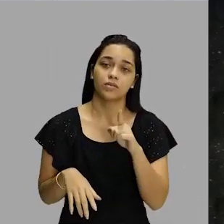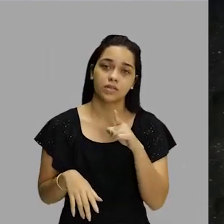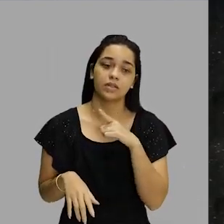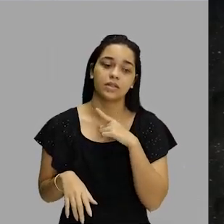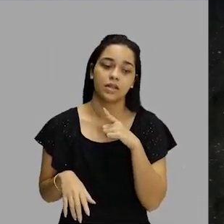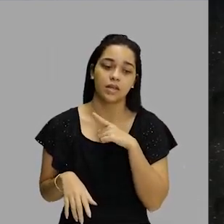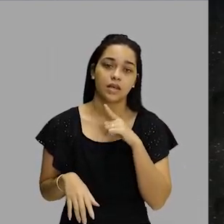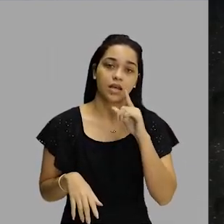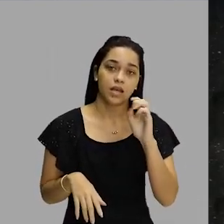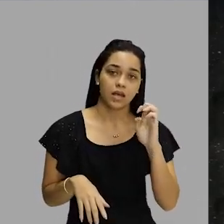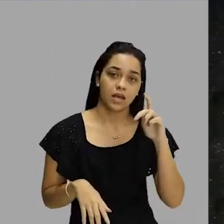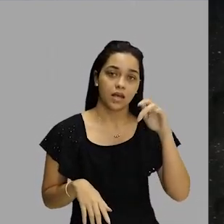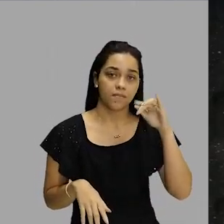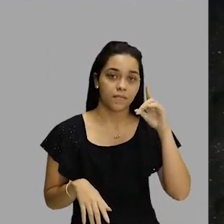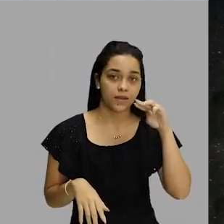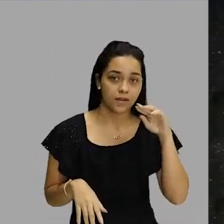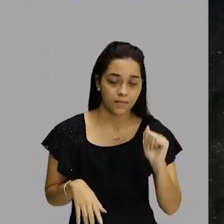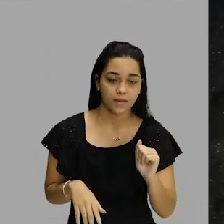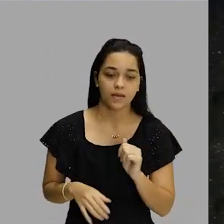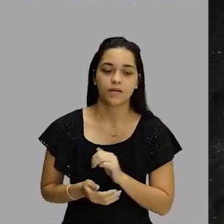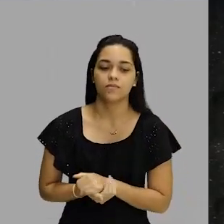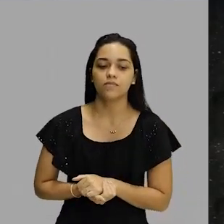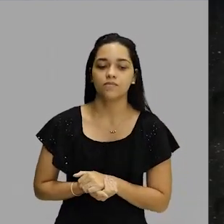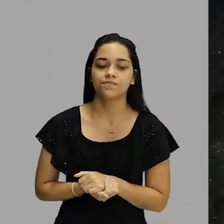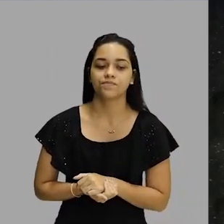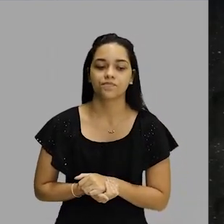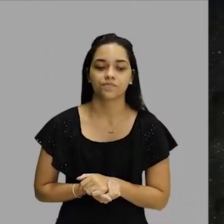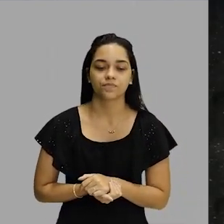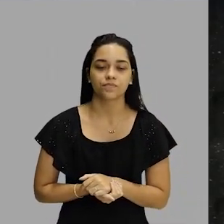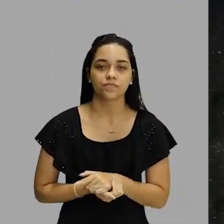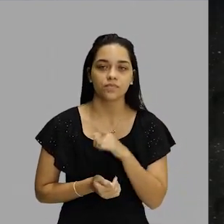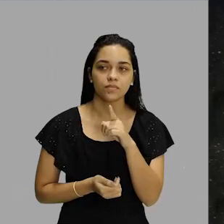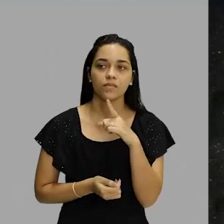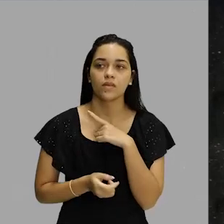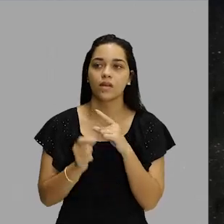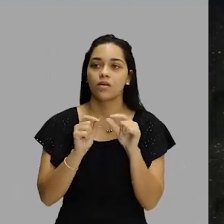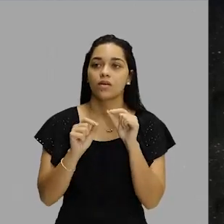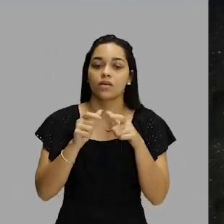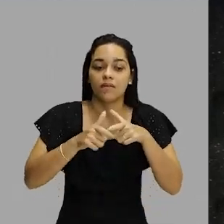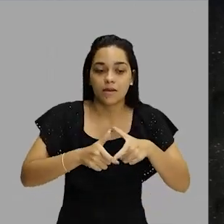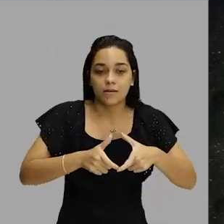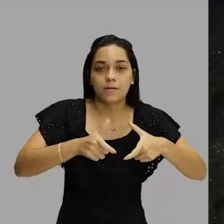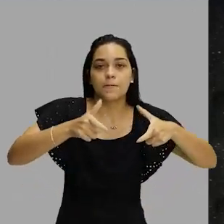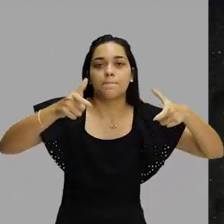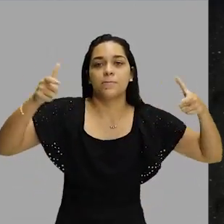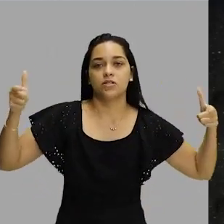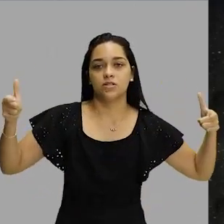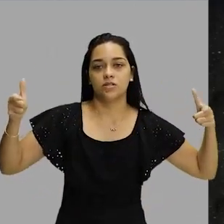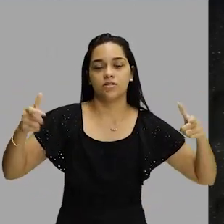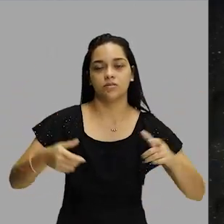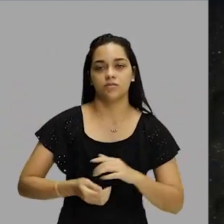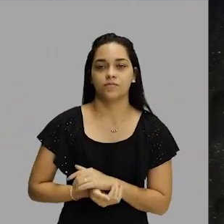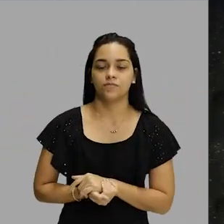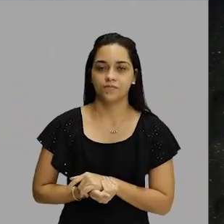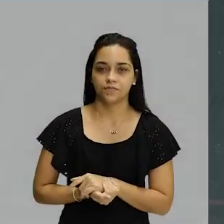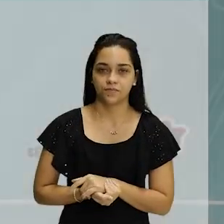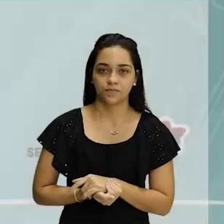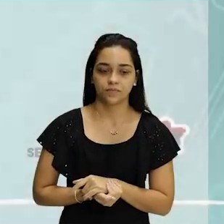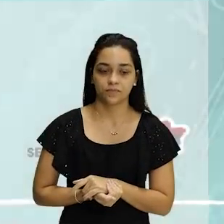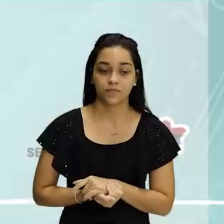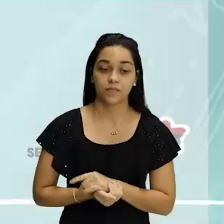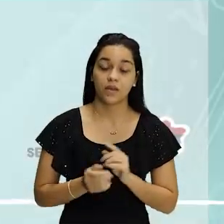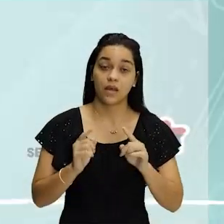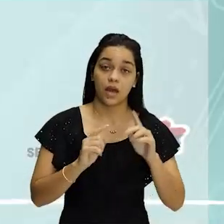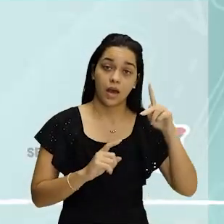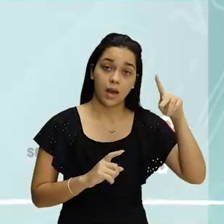a epidemia. Cada vez mais nós vamos ter aqui um termo que vai abrangendo mais, uma região maior. Já